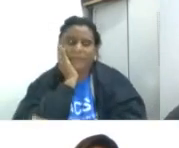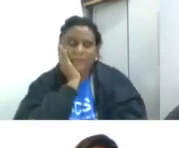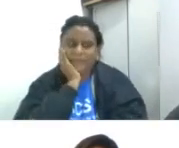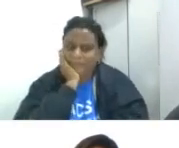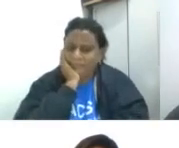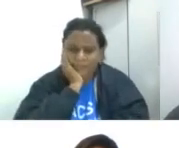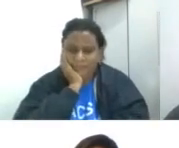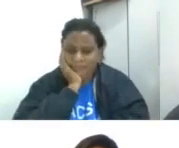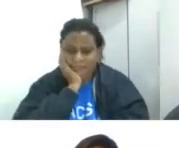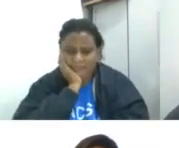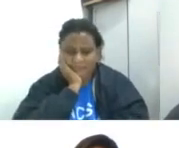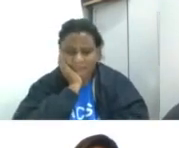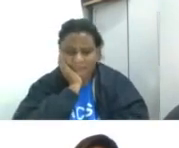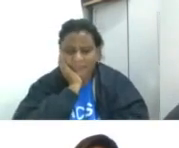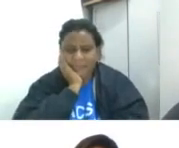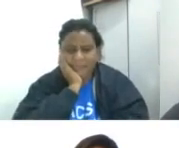paciente